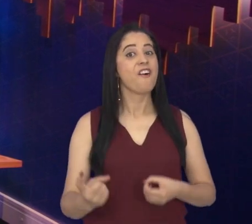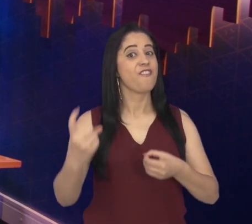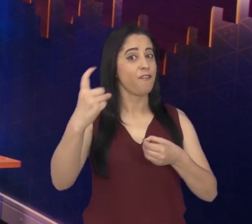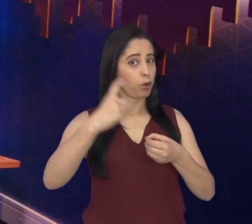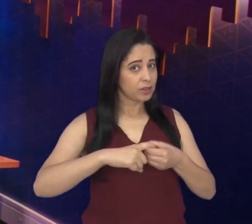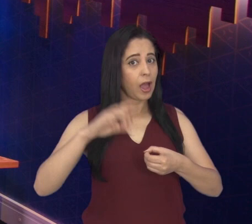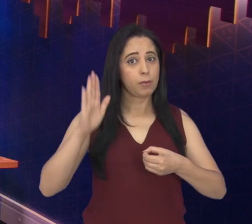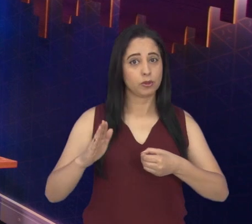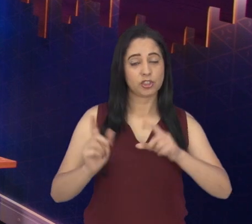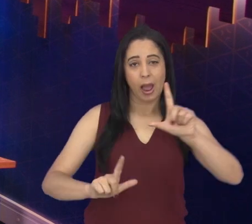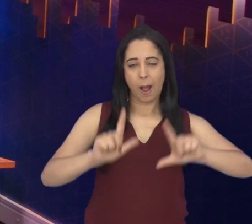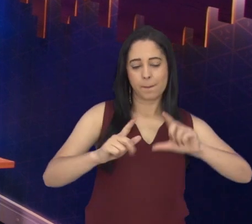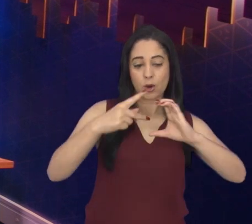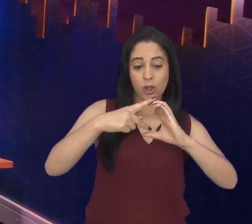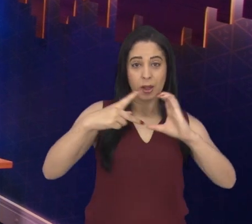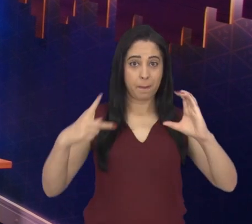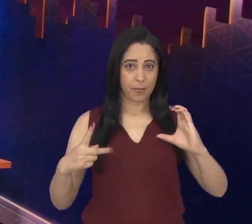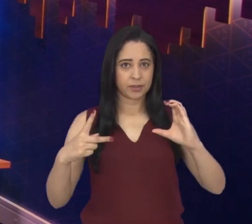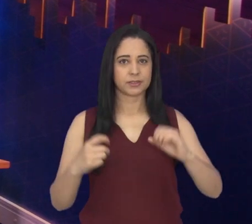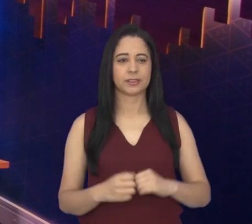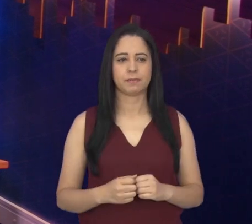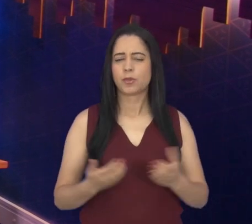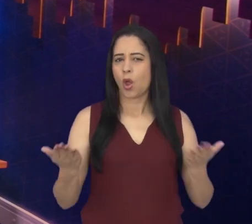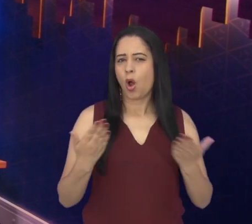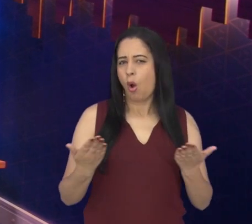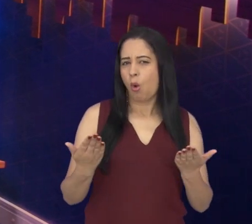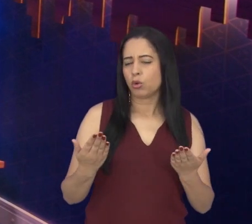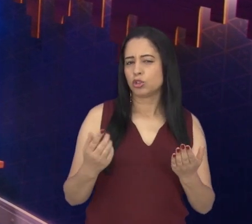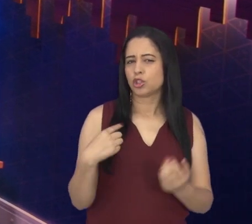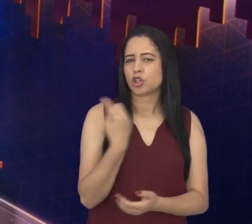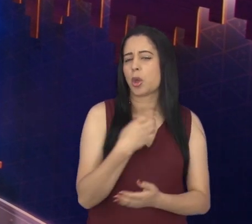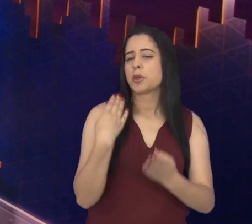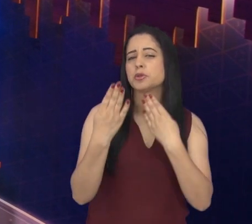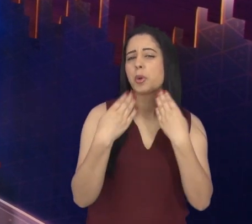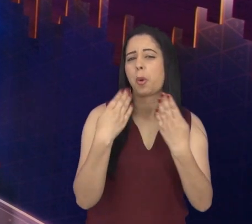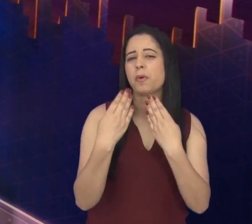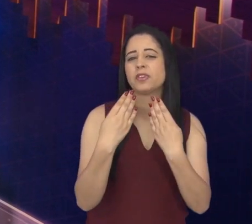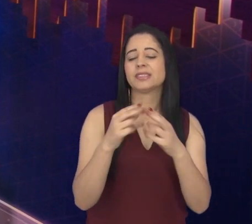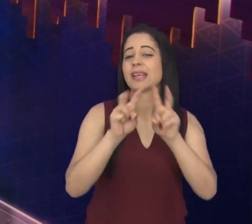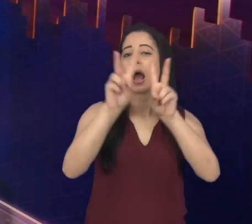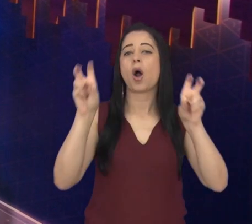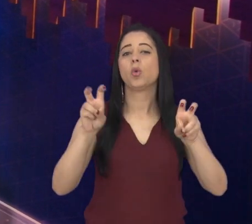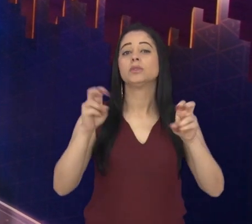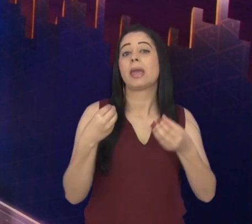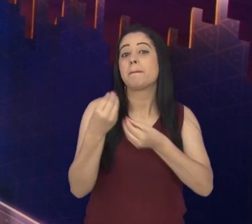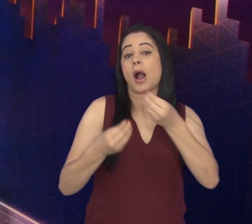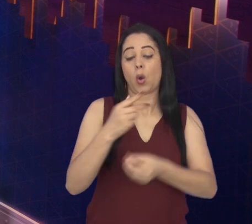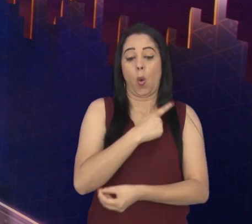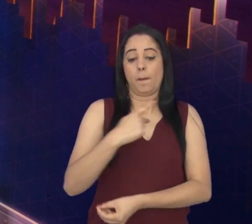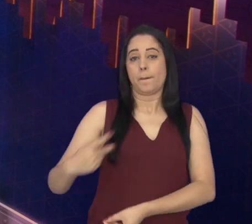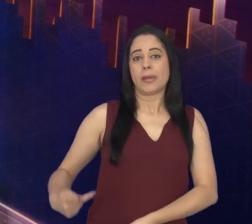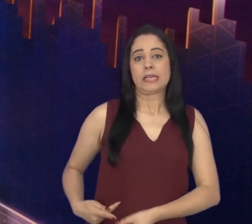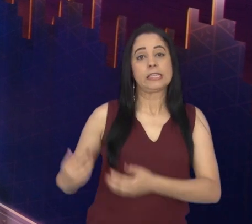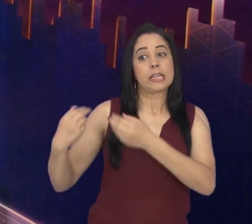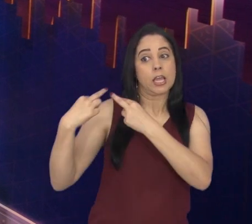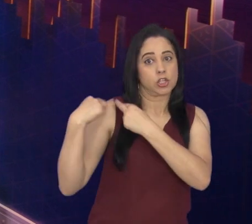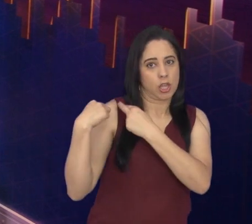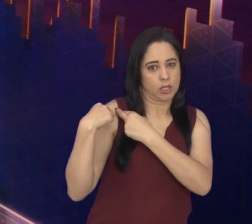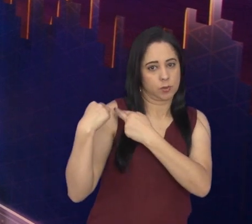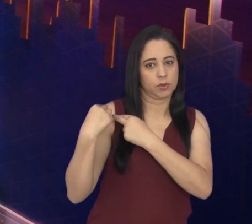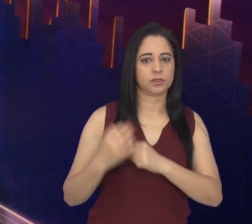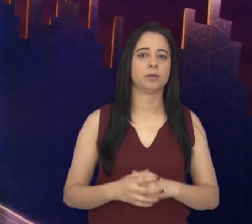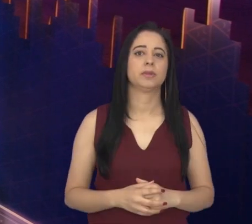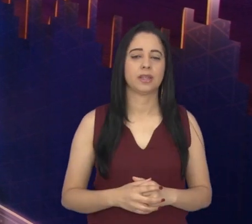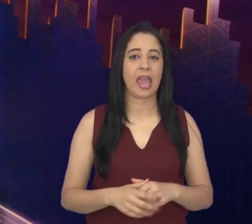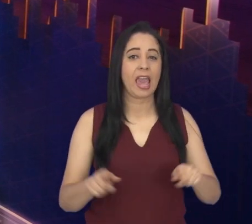Pessoal, a gente está de volta, como pode ser, e no programa de hoje, então, a gente está falando do papel, da importância do trabalho do presidente. E daí a